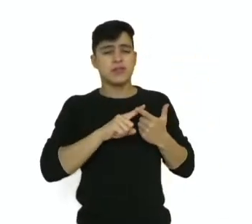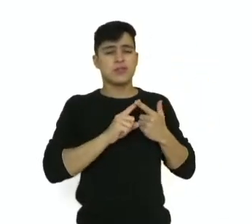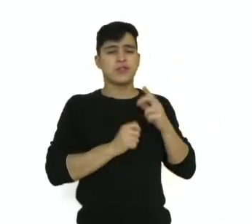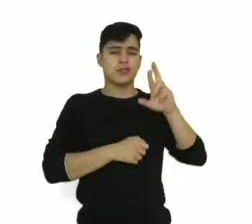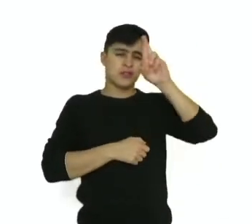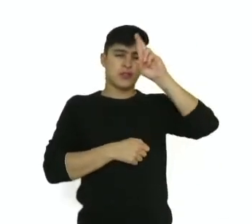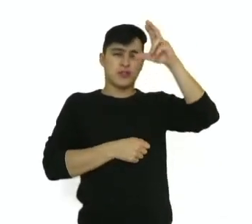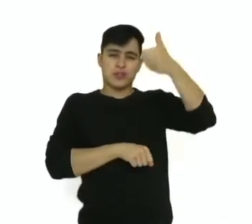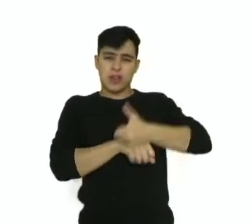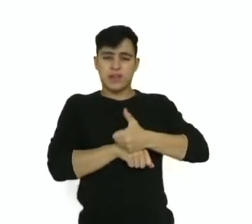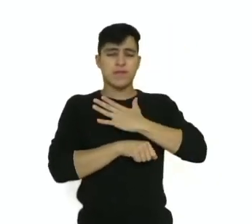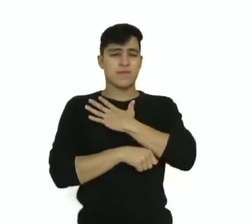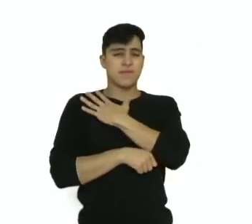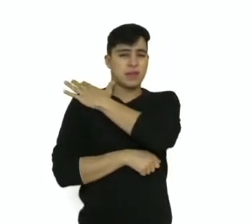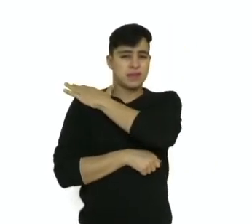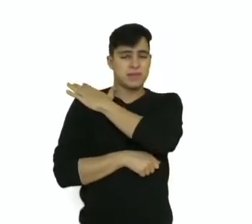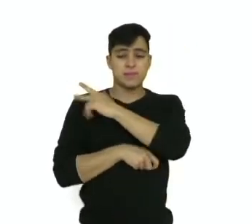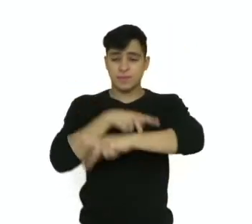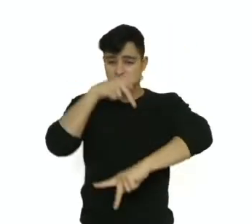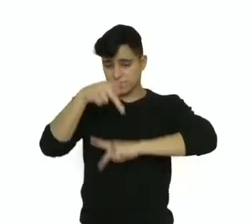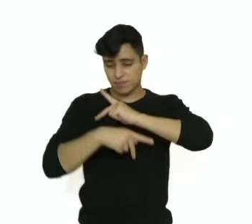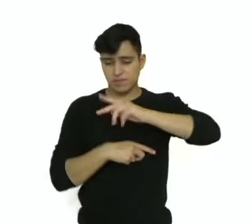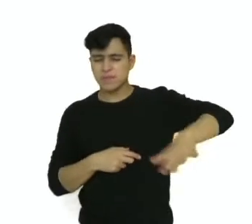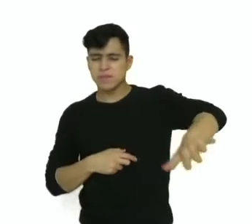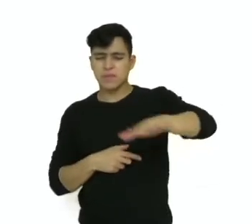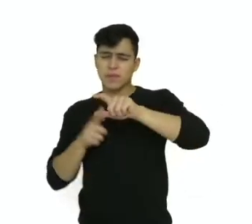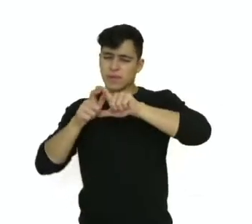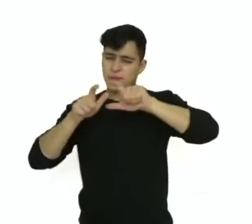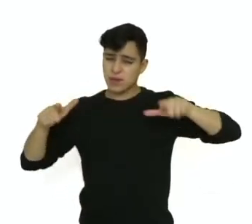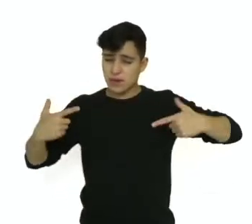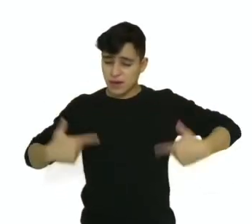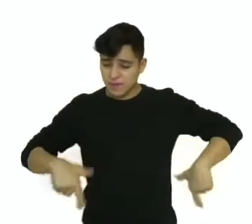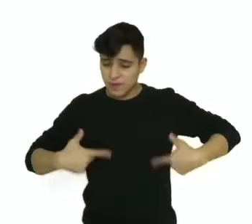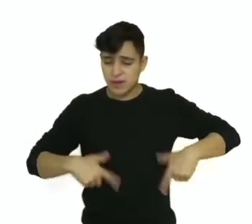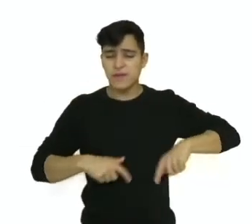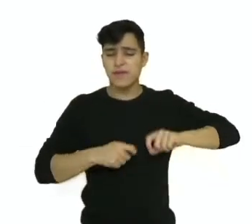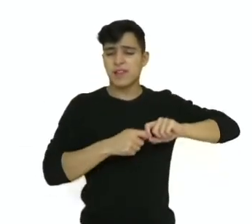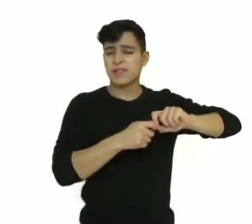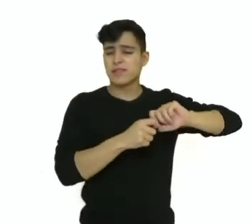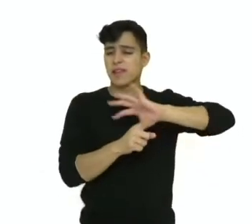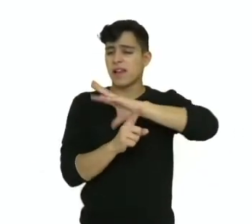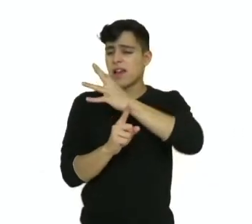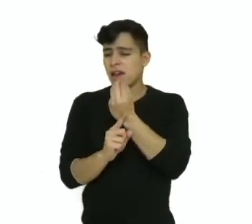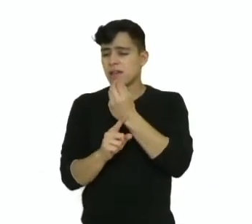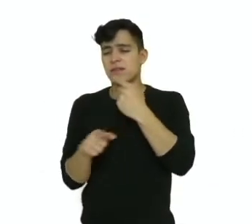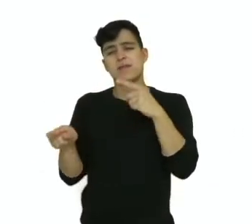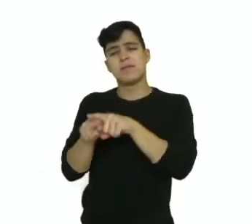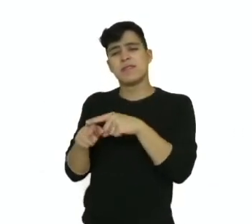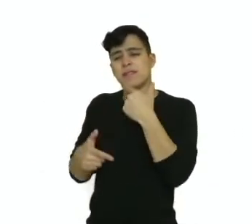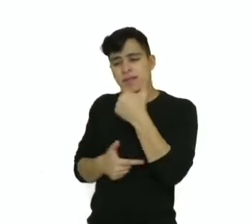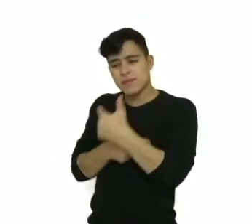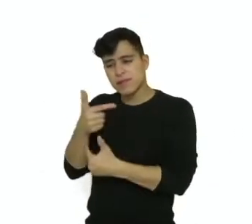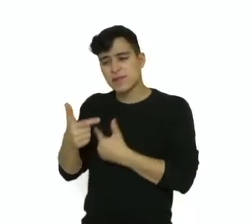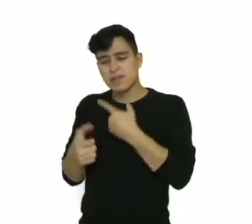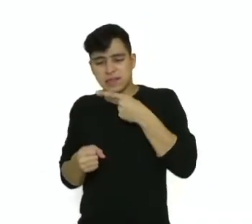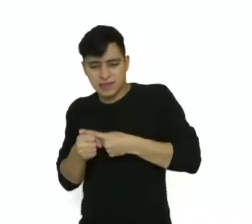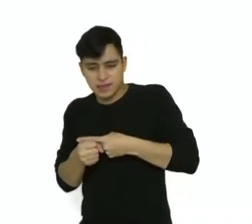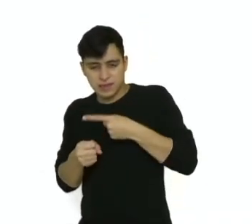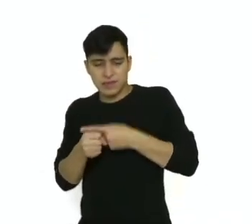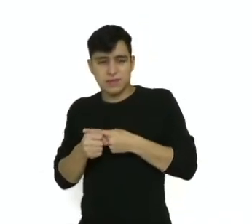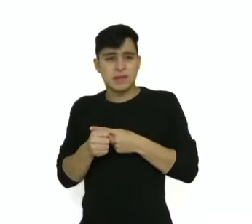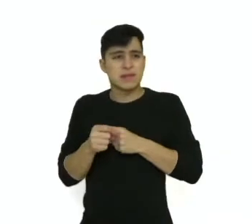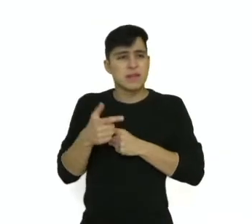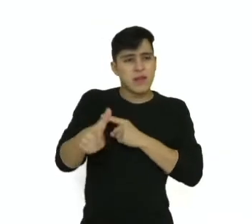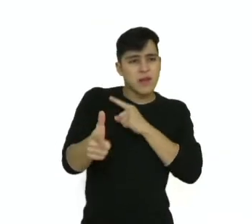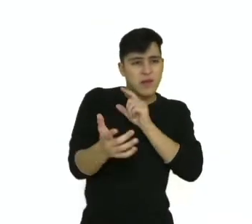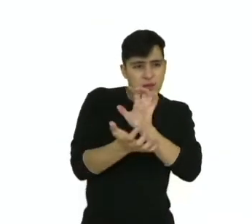militares. E a população, geralmente camponeses, artesãos e trabalhadores urbanos. E havia os